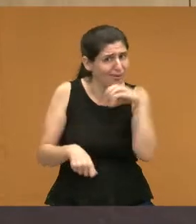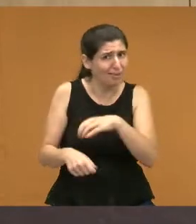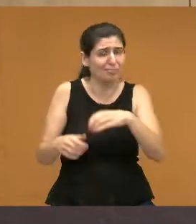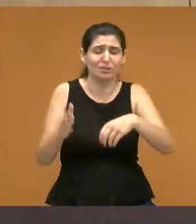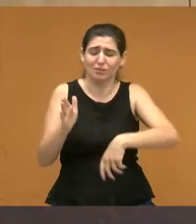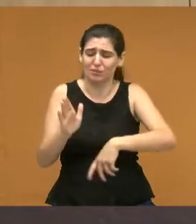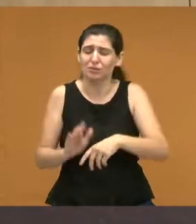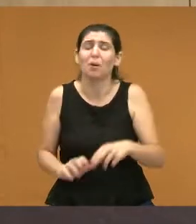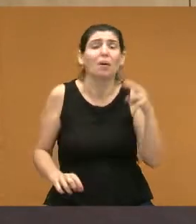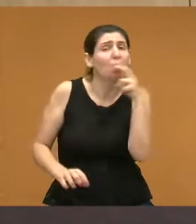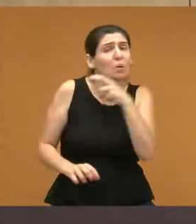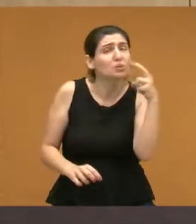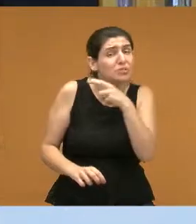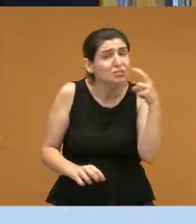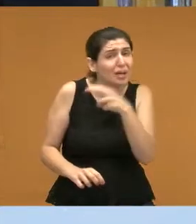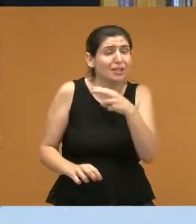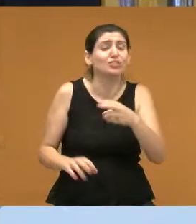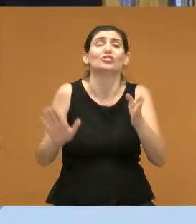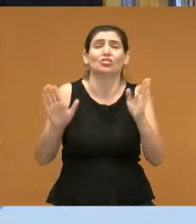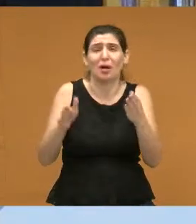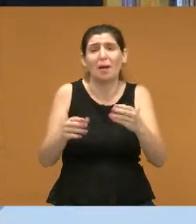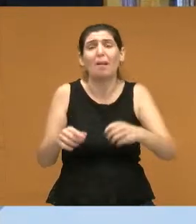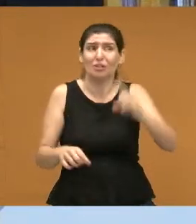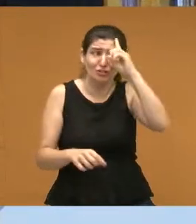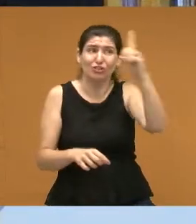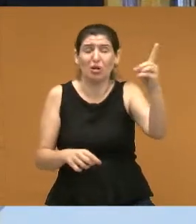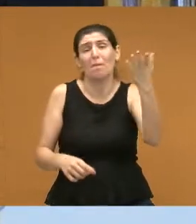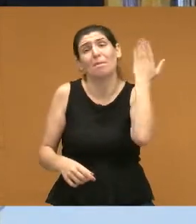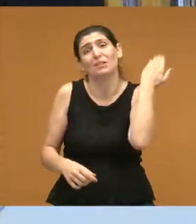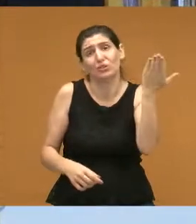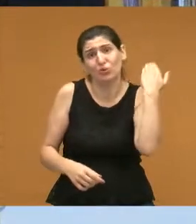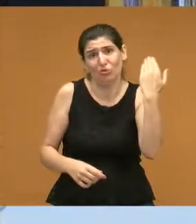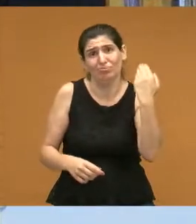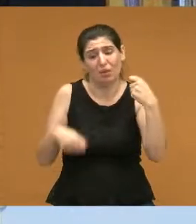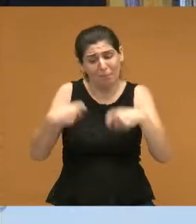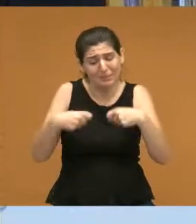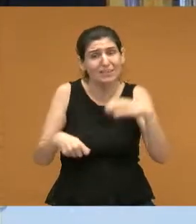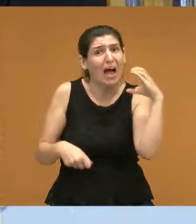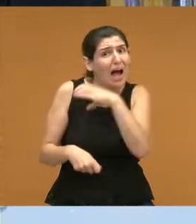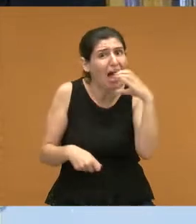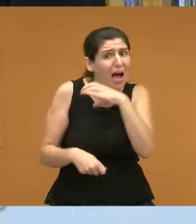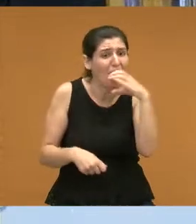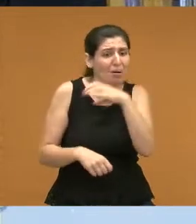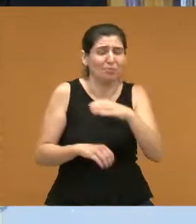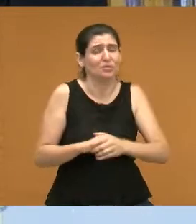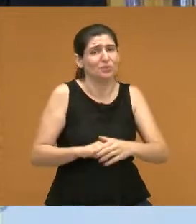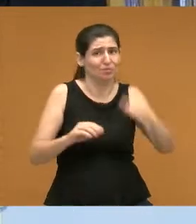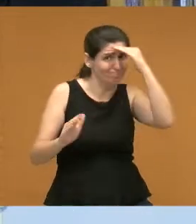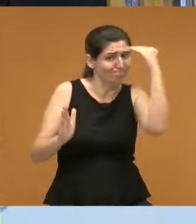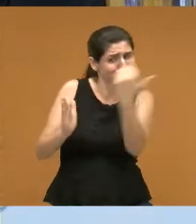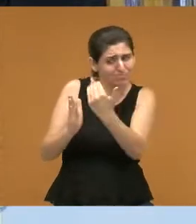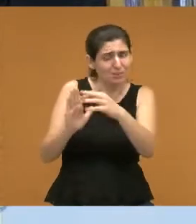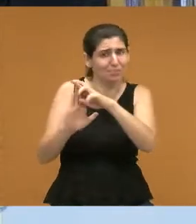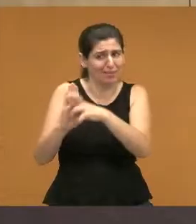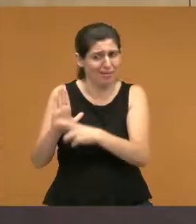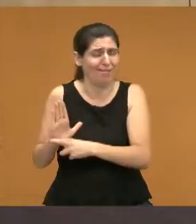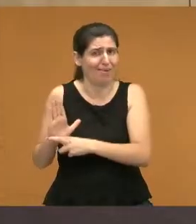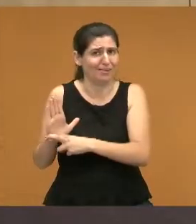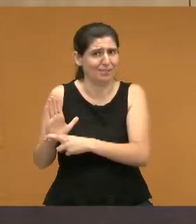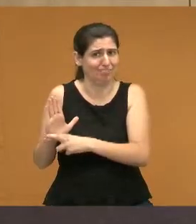pedido o regime de urgência, todos estão vencidos. Por regimento, nós temos que votar esses projetos primeiro. Tá bom.